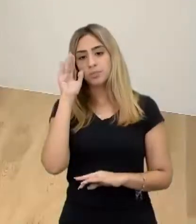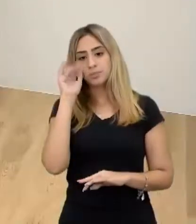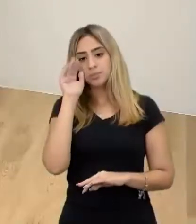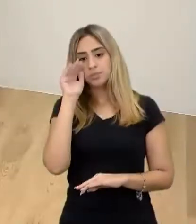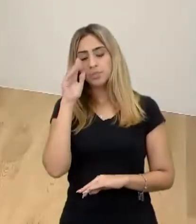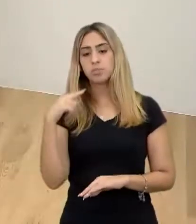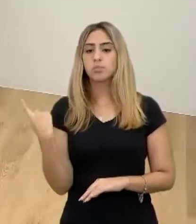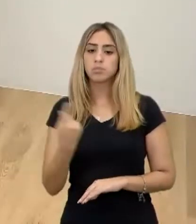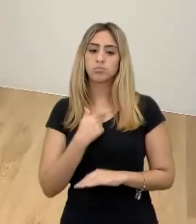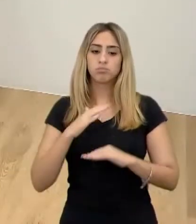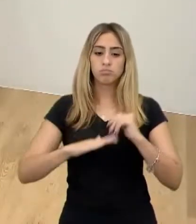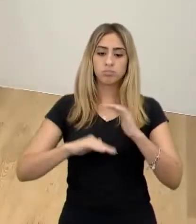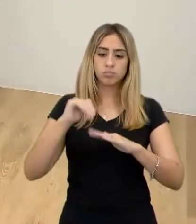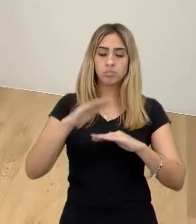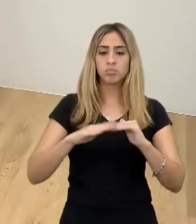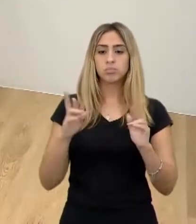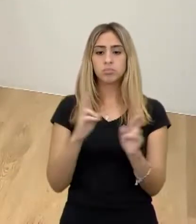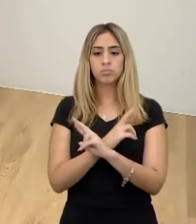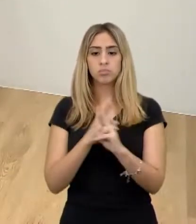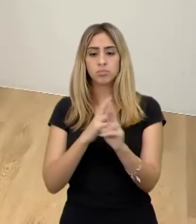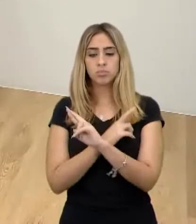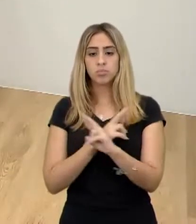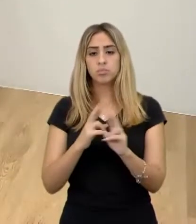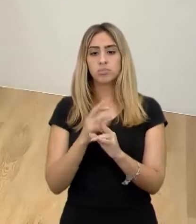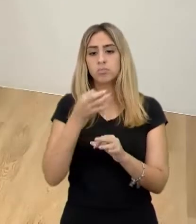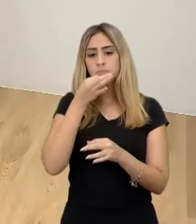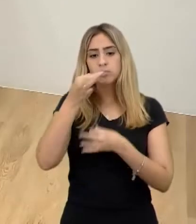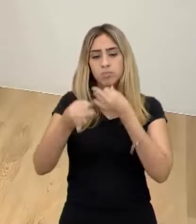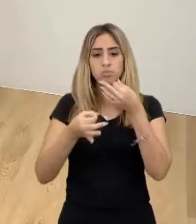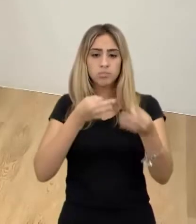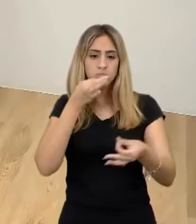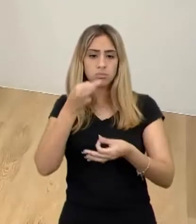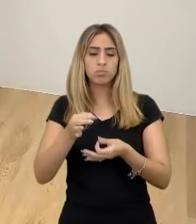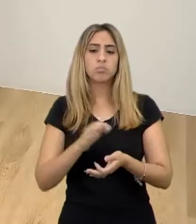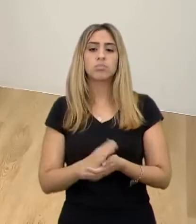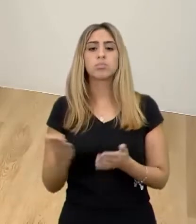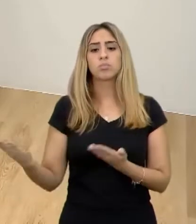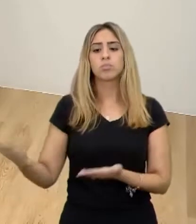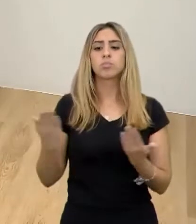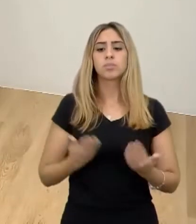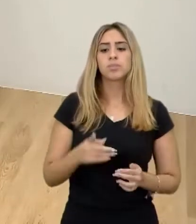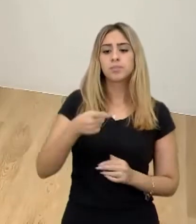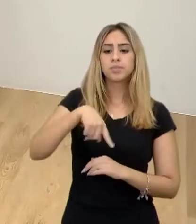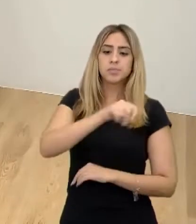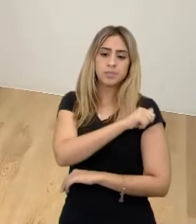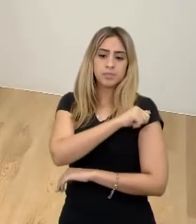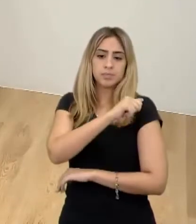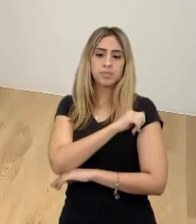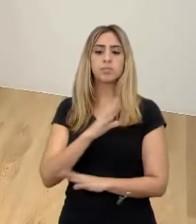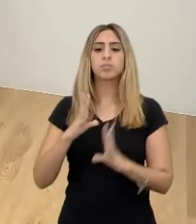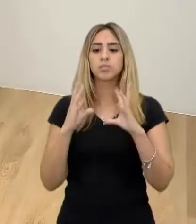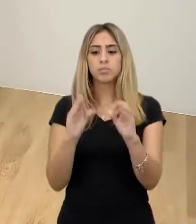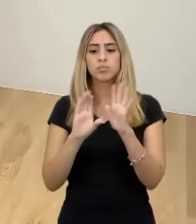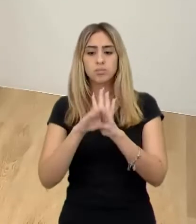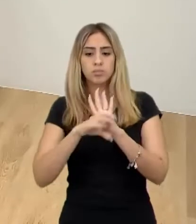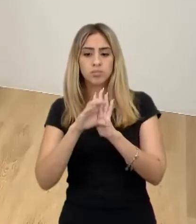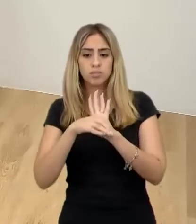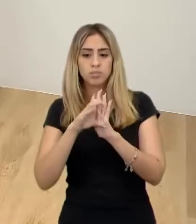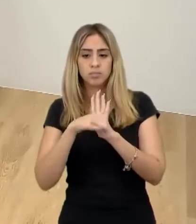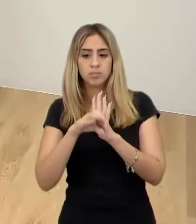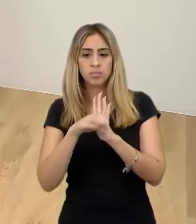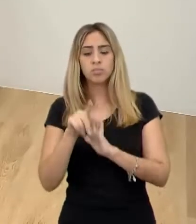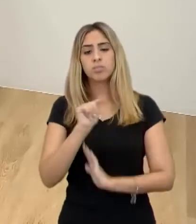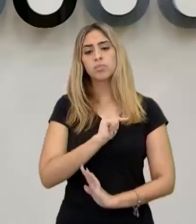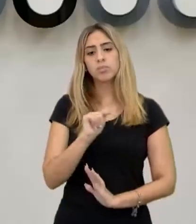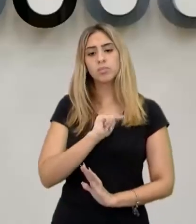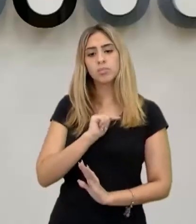curiosidade, vamos construir essa relação com questionamento, trazer para o estudante que todo conceito, ele